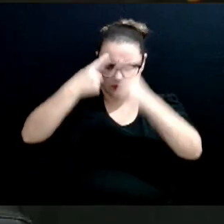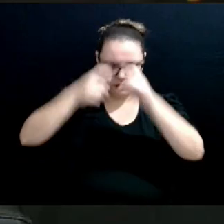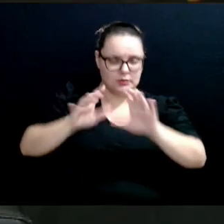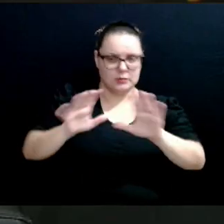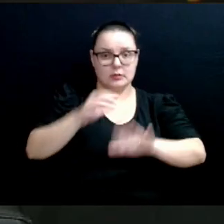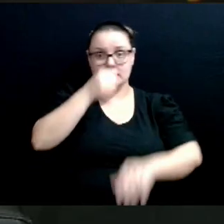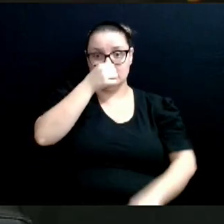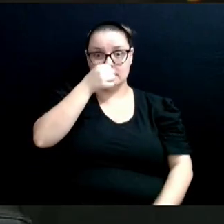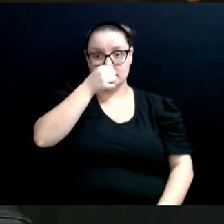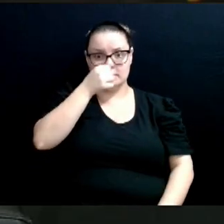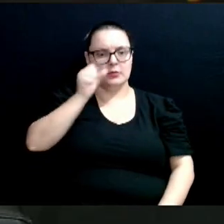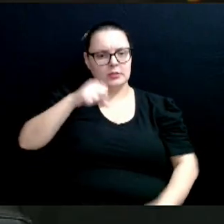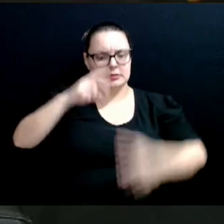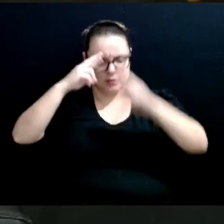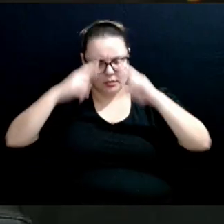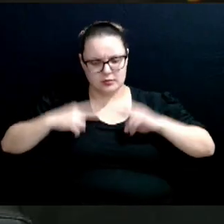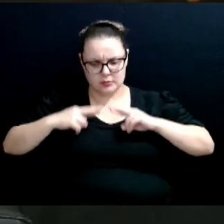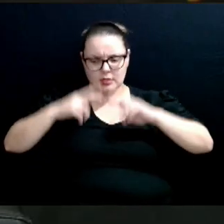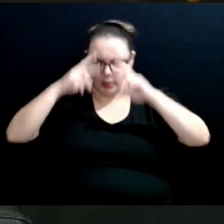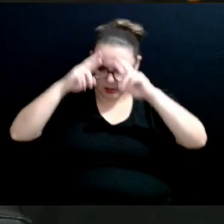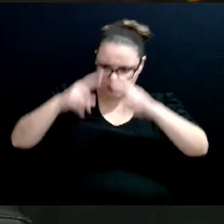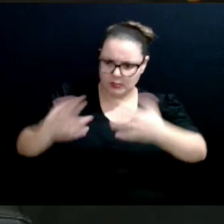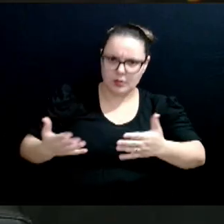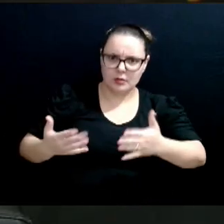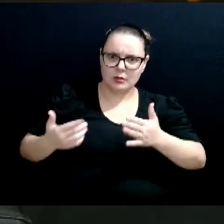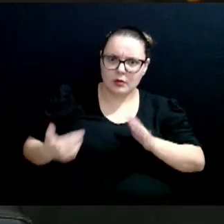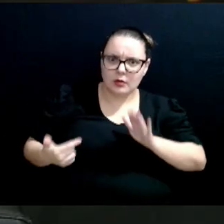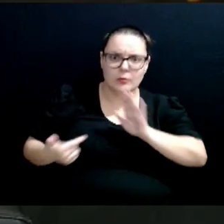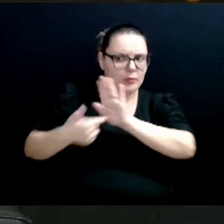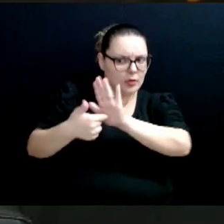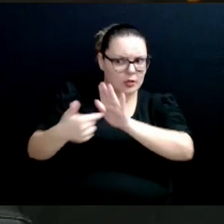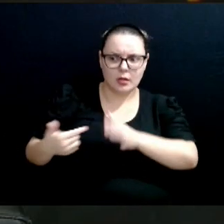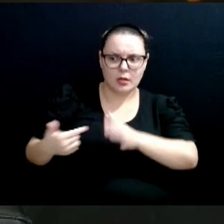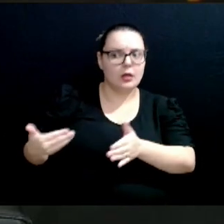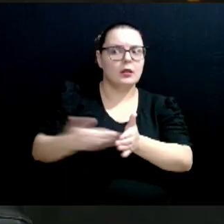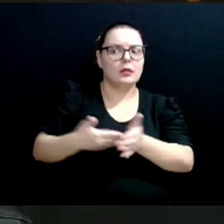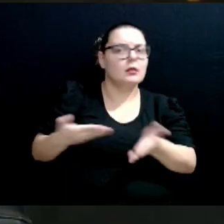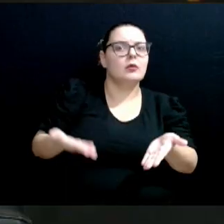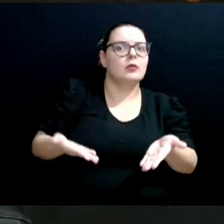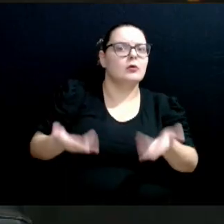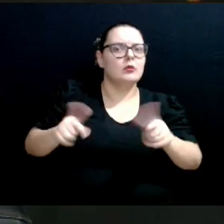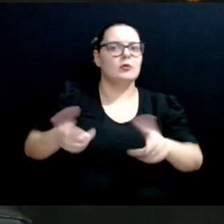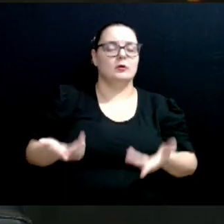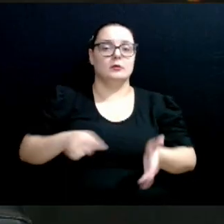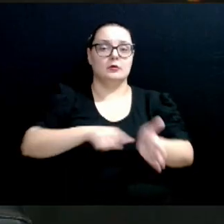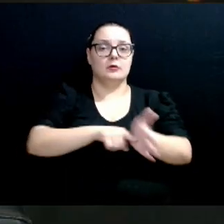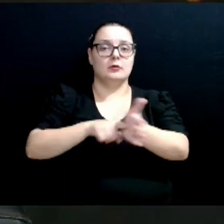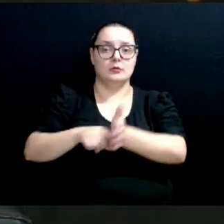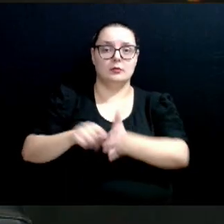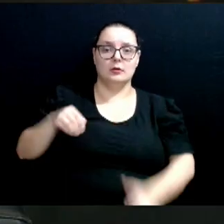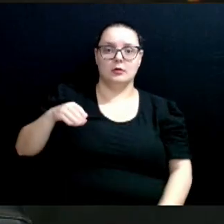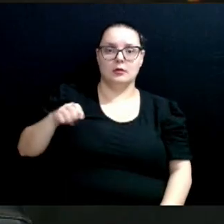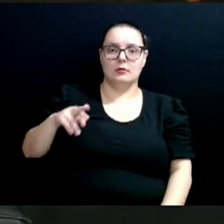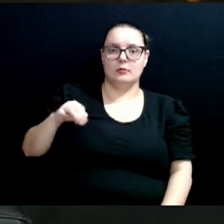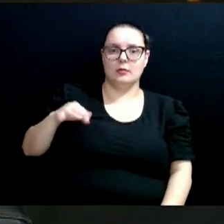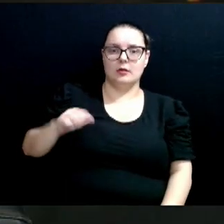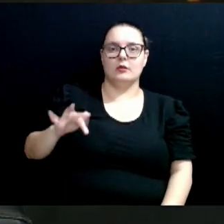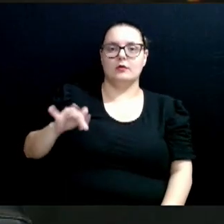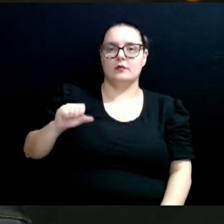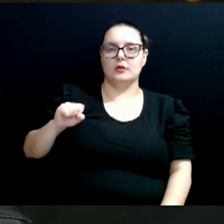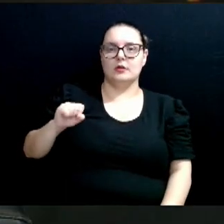respeitar e mostrar ao outro até onde ele pode ir. Pesquisas da American Psychological